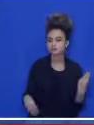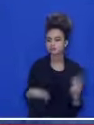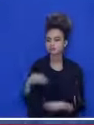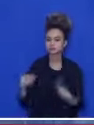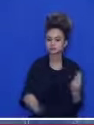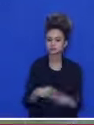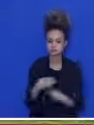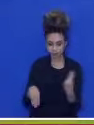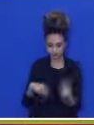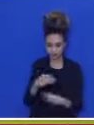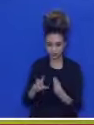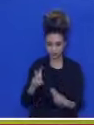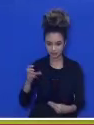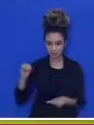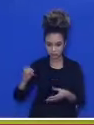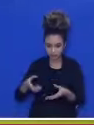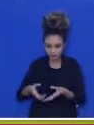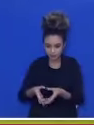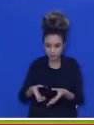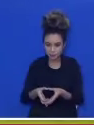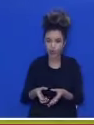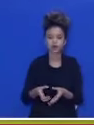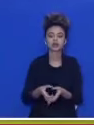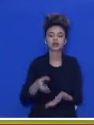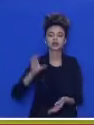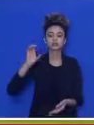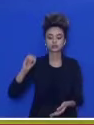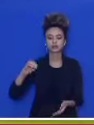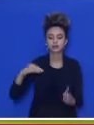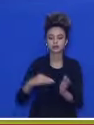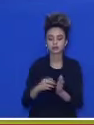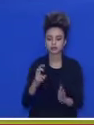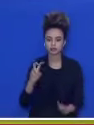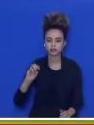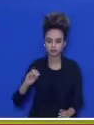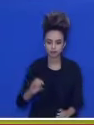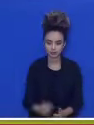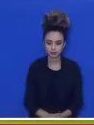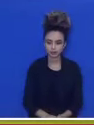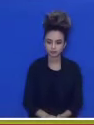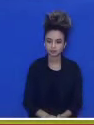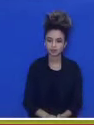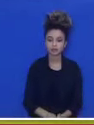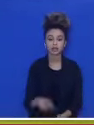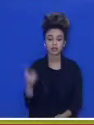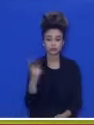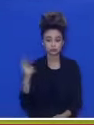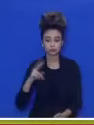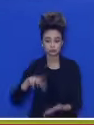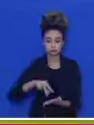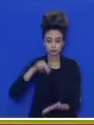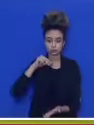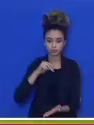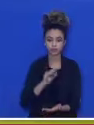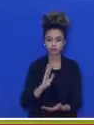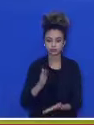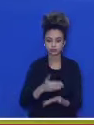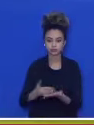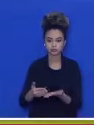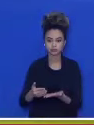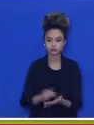Globo recarregado, embaralhando 50 bolas numeradas de 01 a 50. Segundo sorteio da Dupla Sena, já